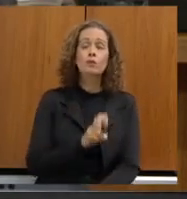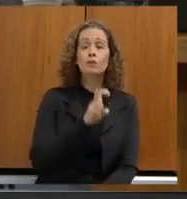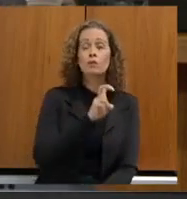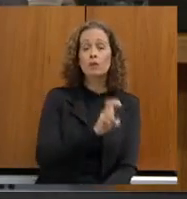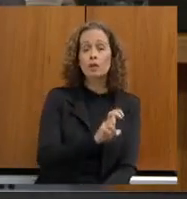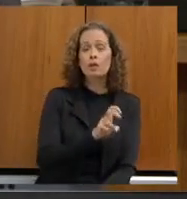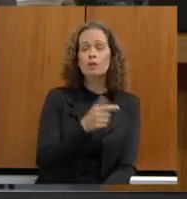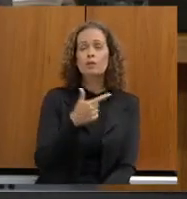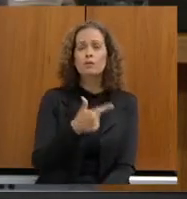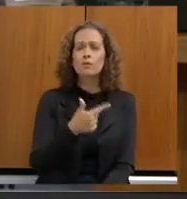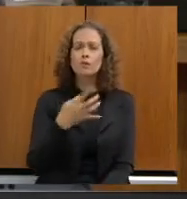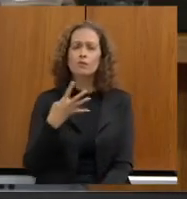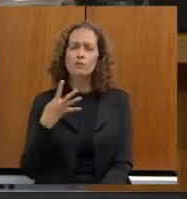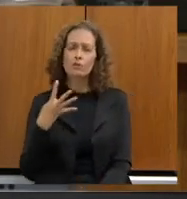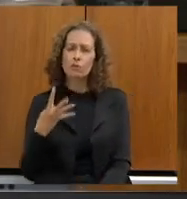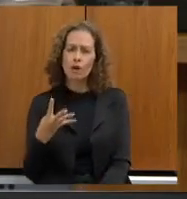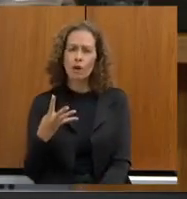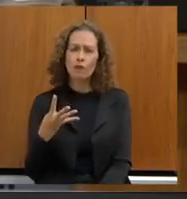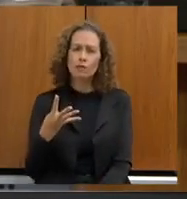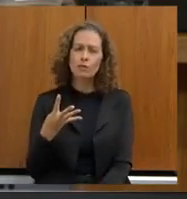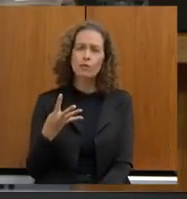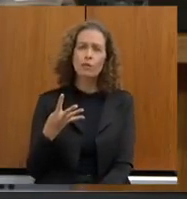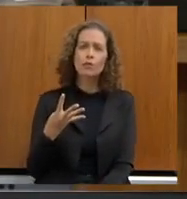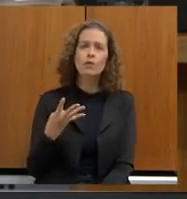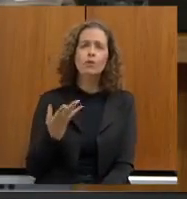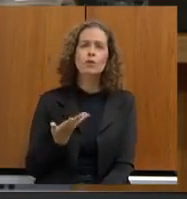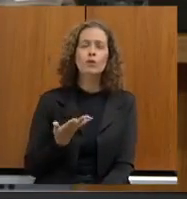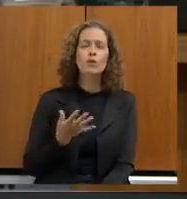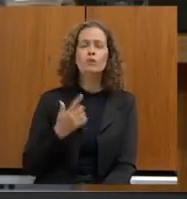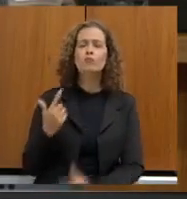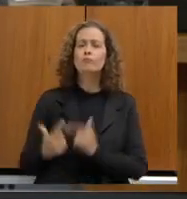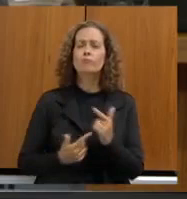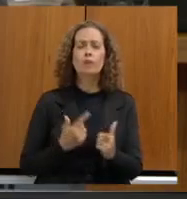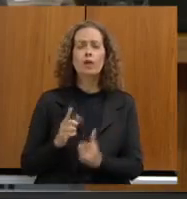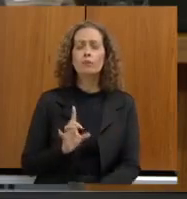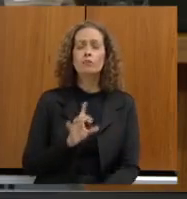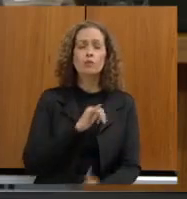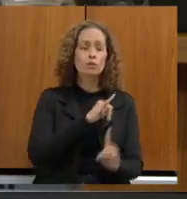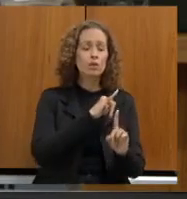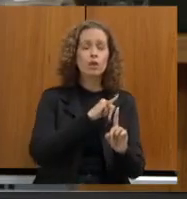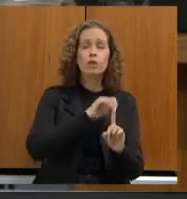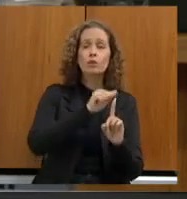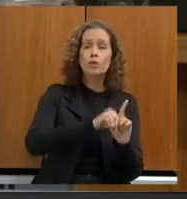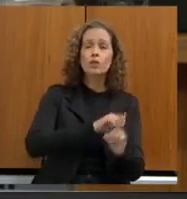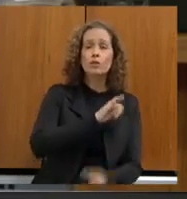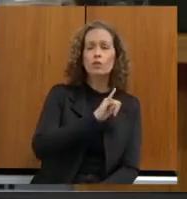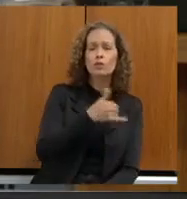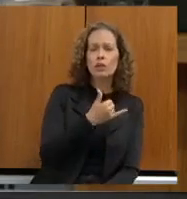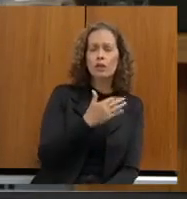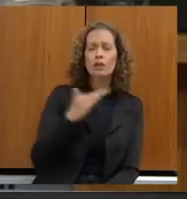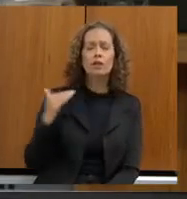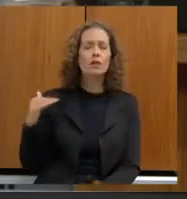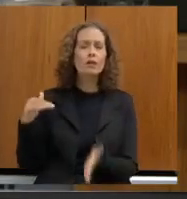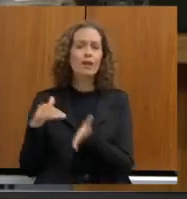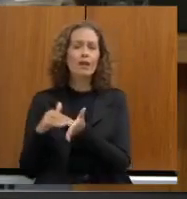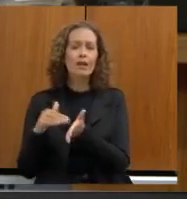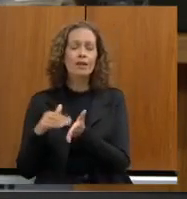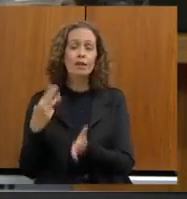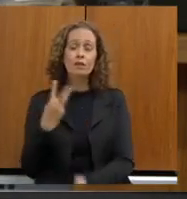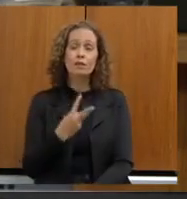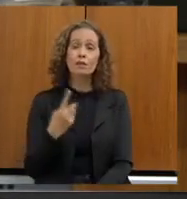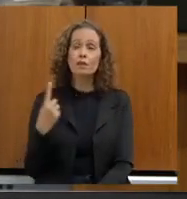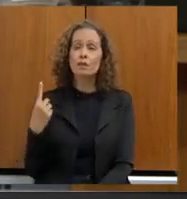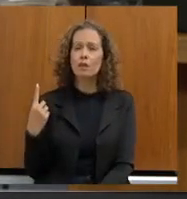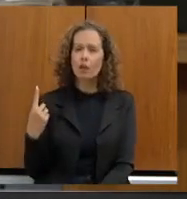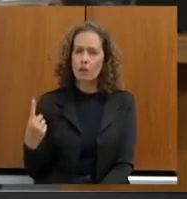524 operações 24 operações apenas de Janeiro até 31 de